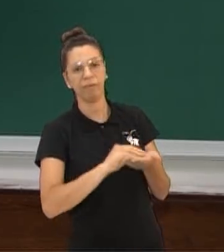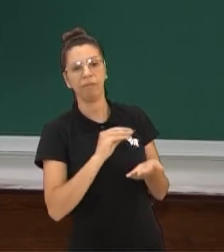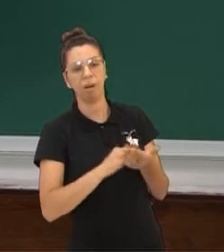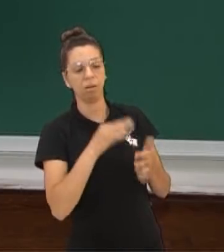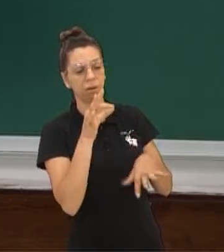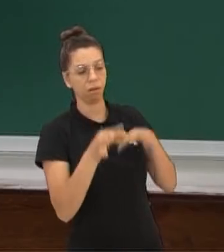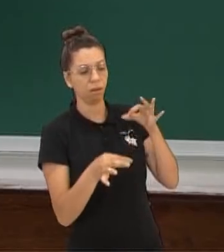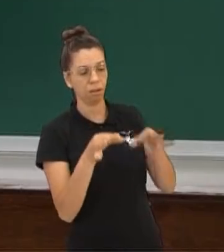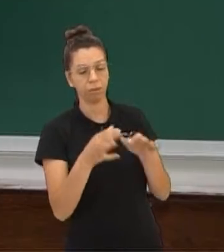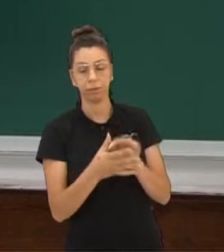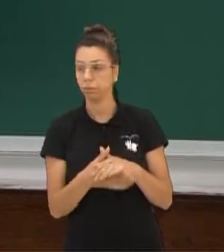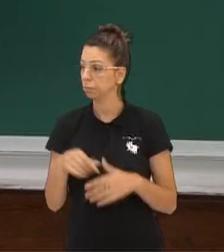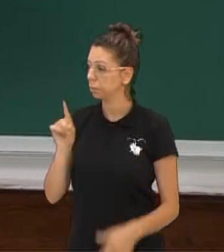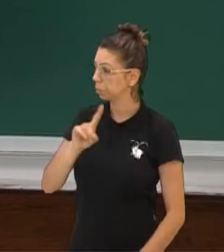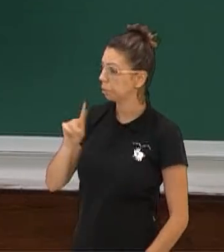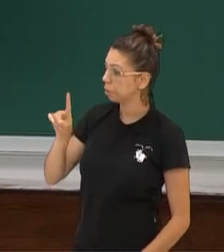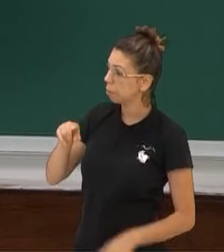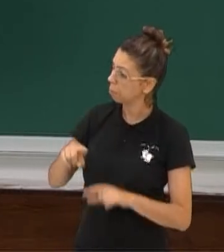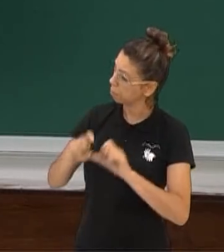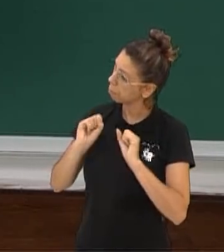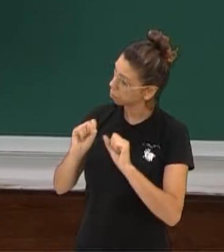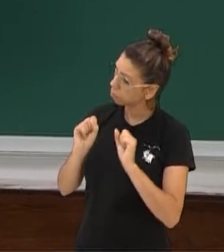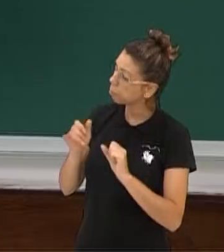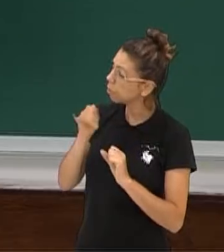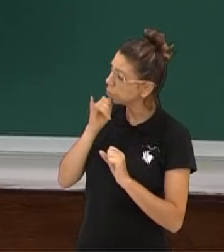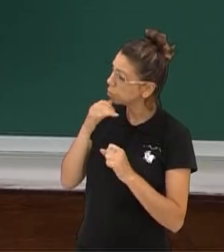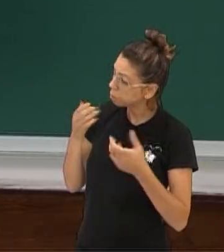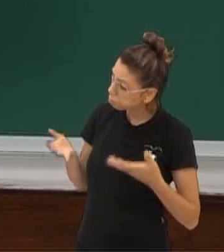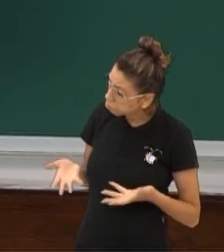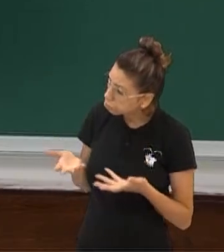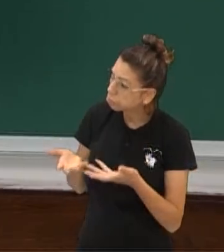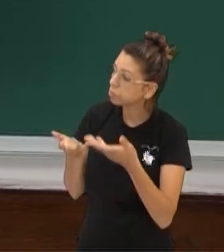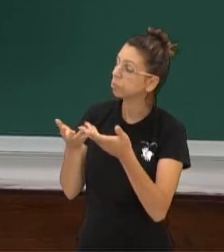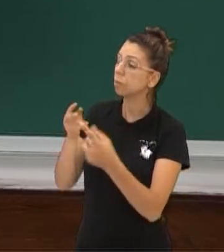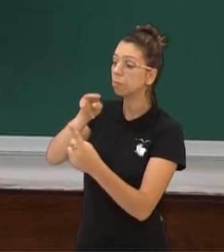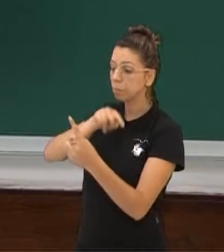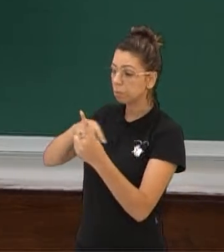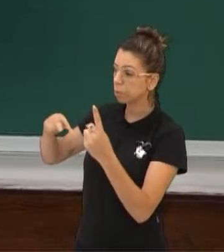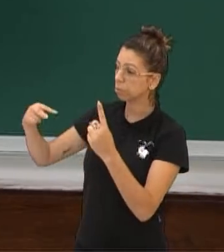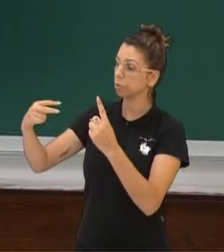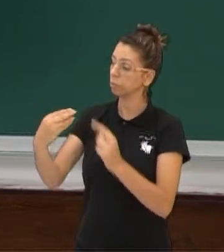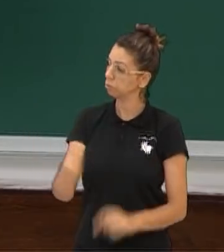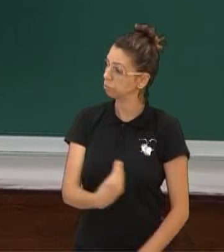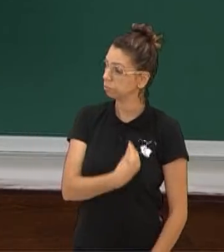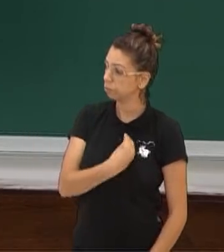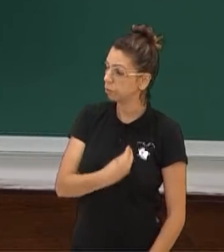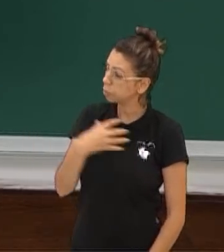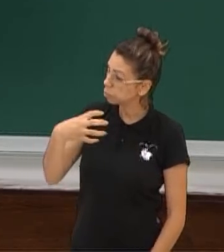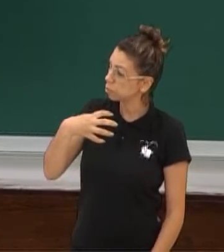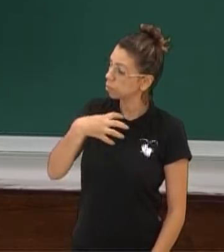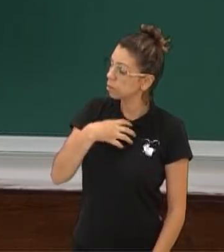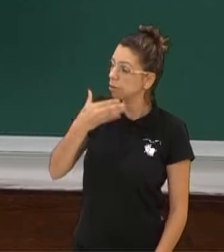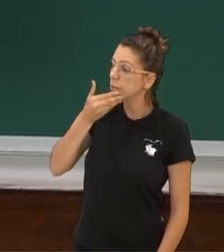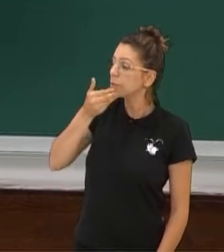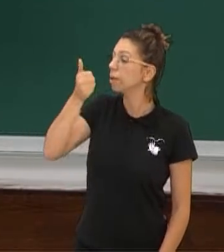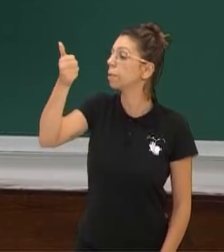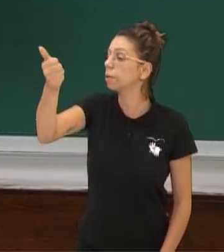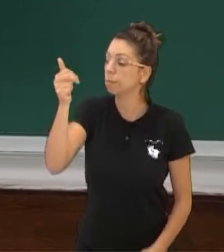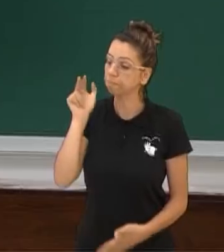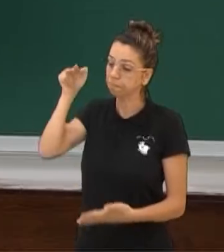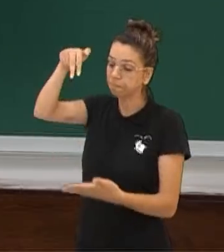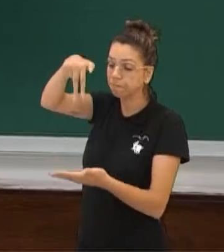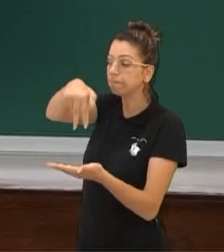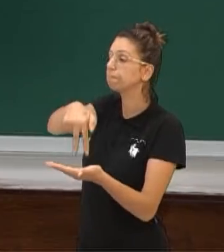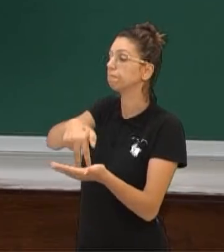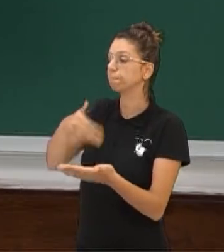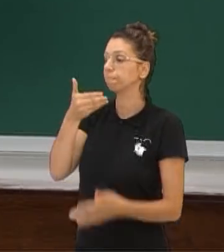Mas, felizmente, a gente pode tirar vantagem disso, pode olhar a vida de uma forma melhor, encarar, né,